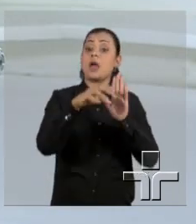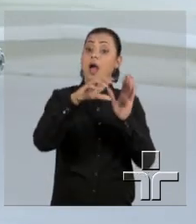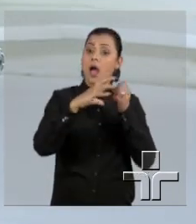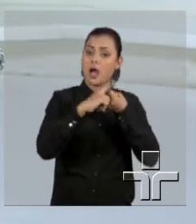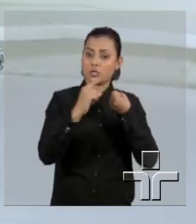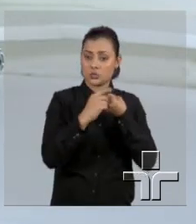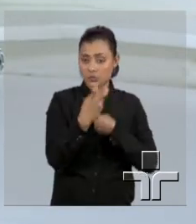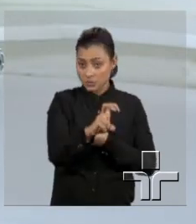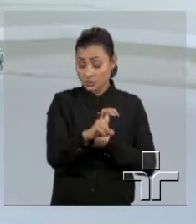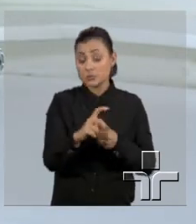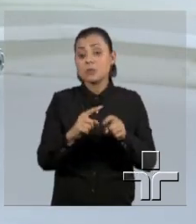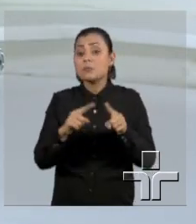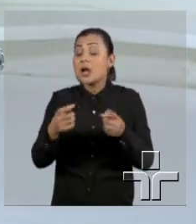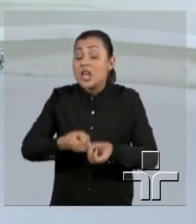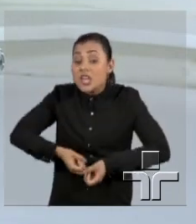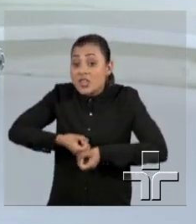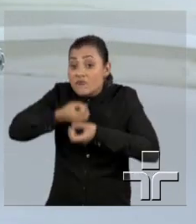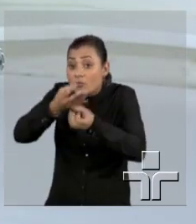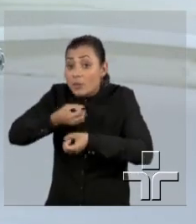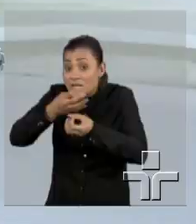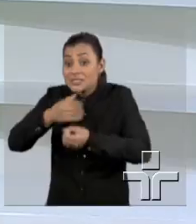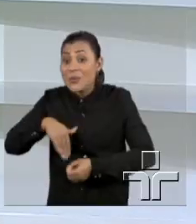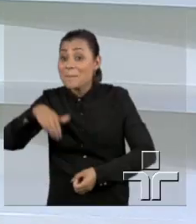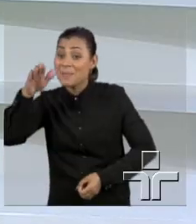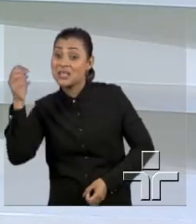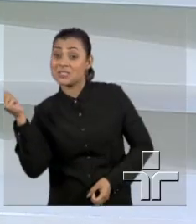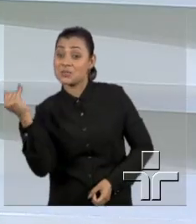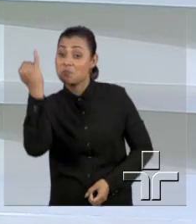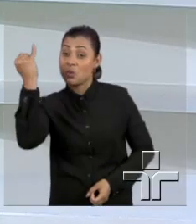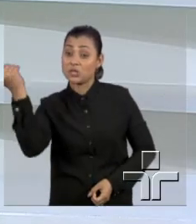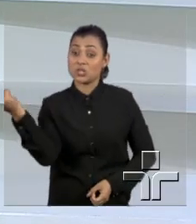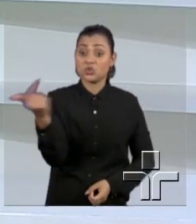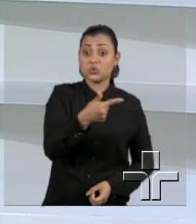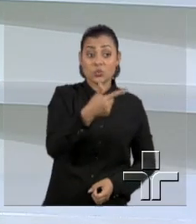a informação é mais importante do que o informante.